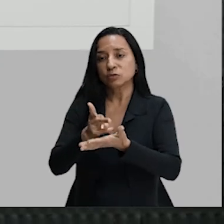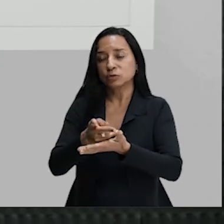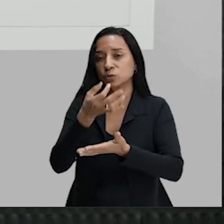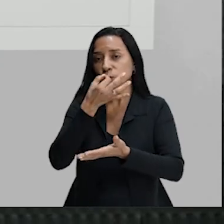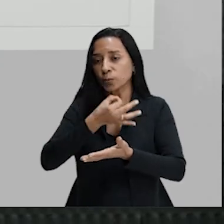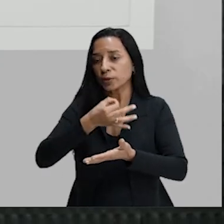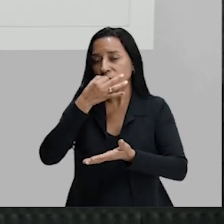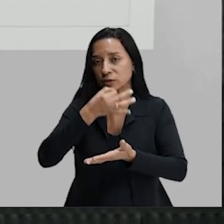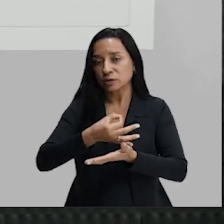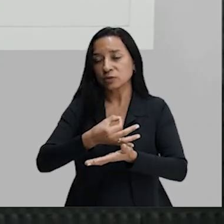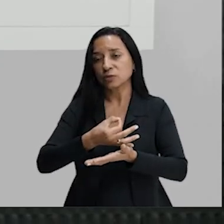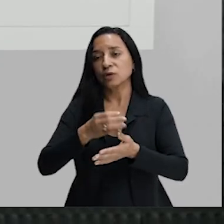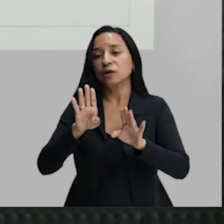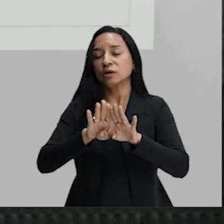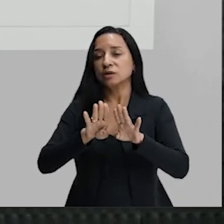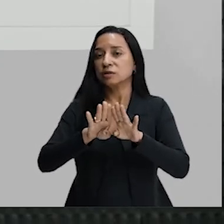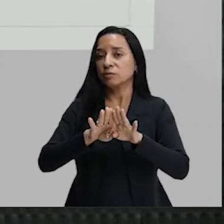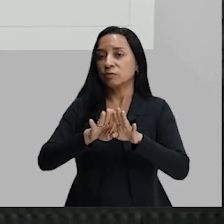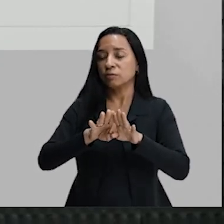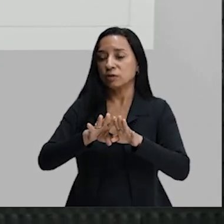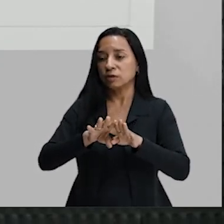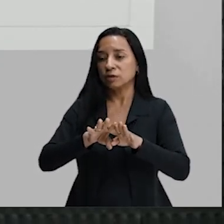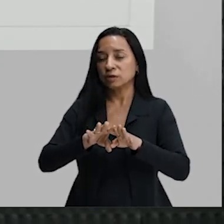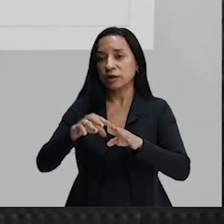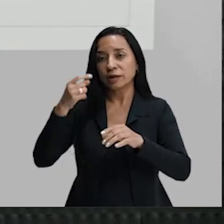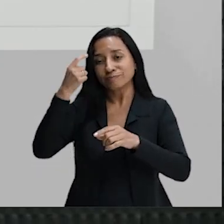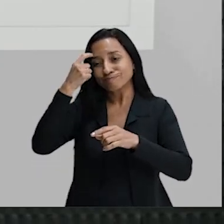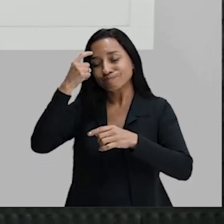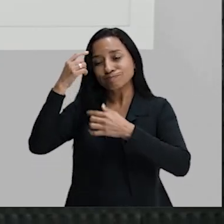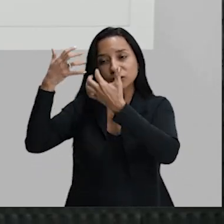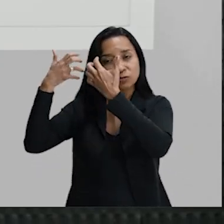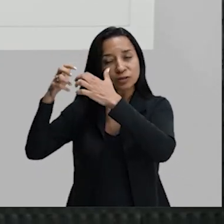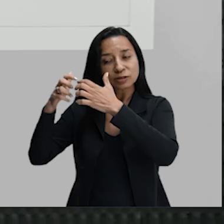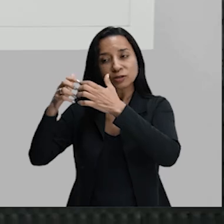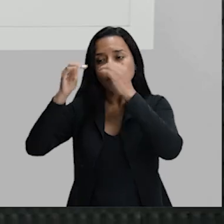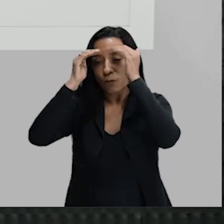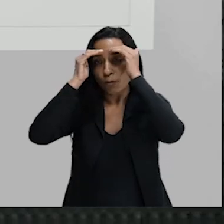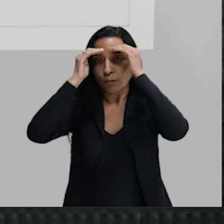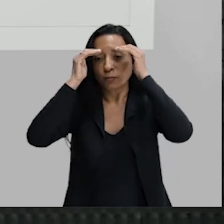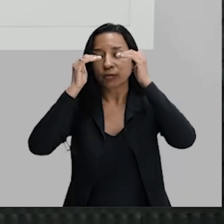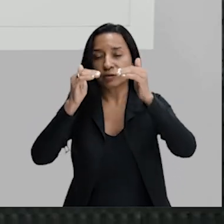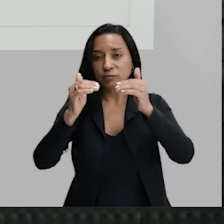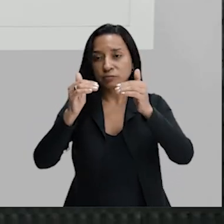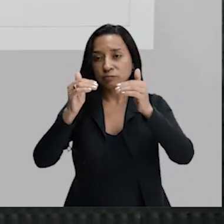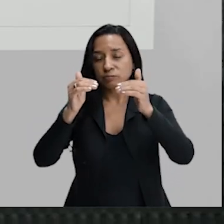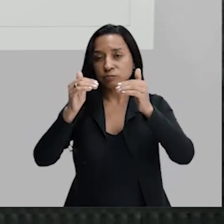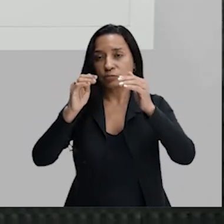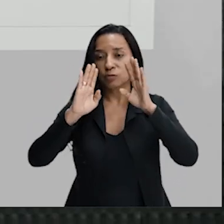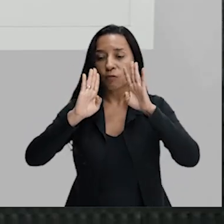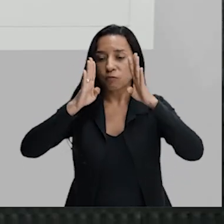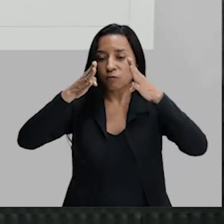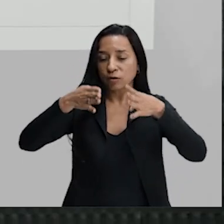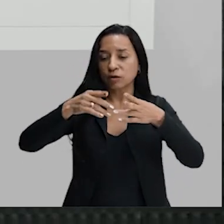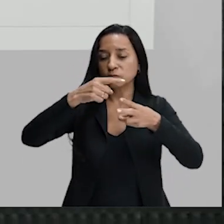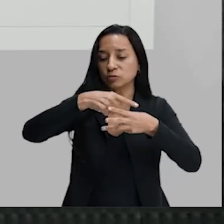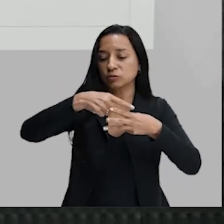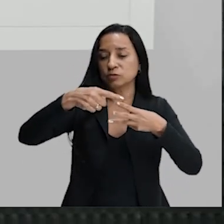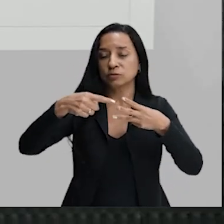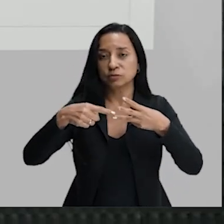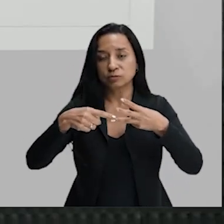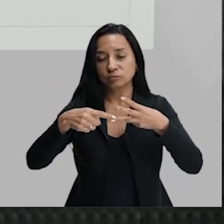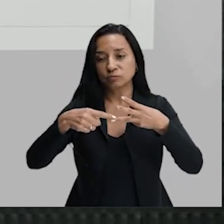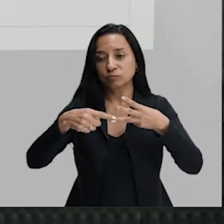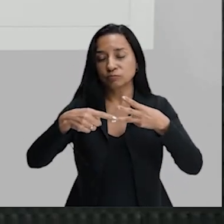pensar contínuo reflexivo, obedecendo, sendo guiado por estes três elementos o tempo